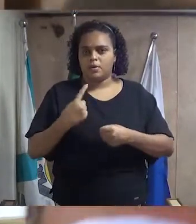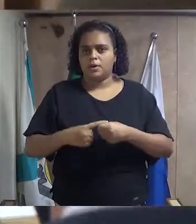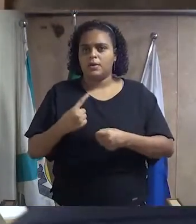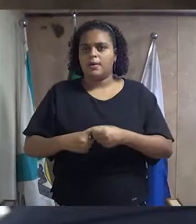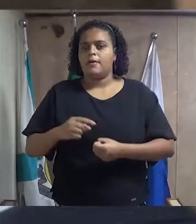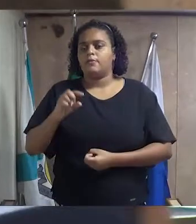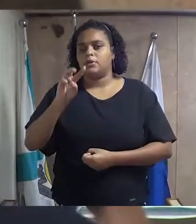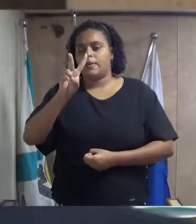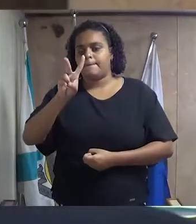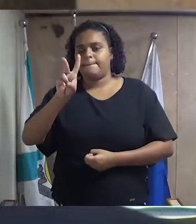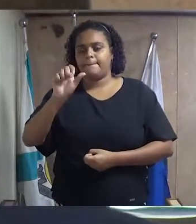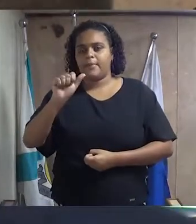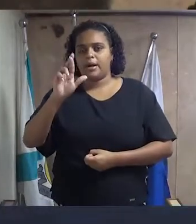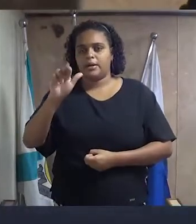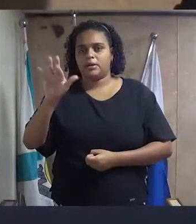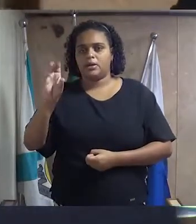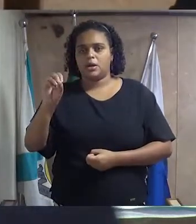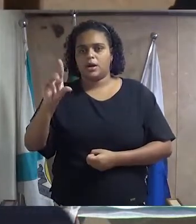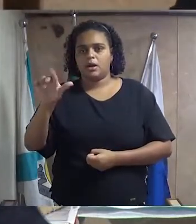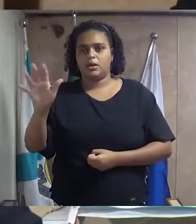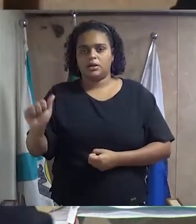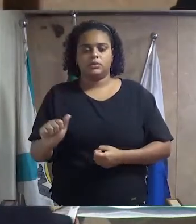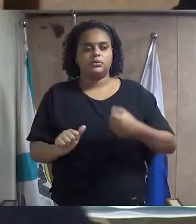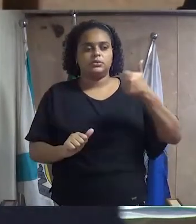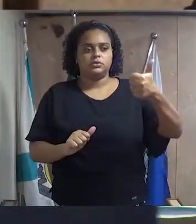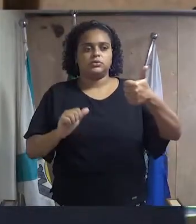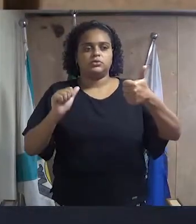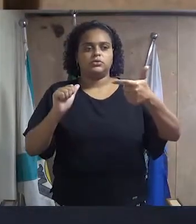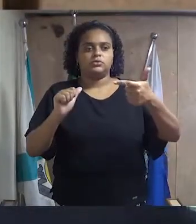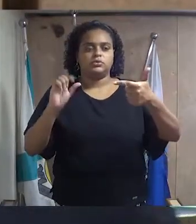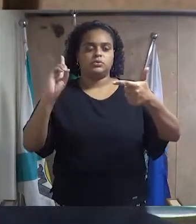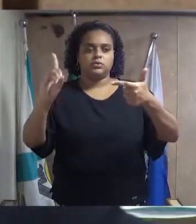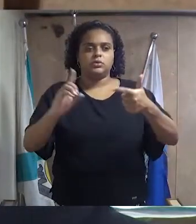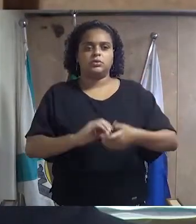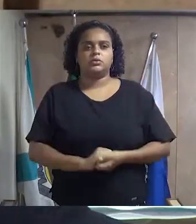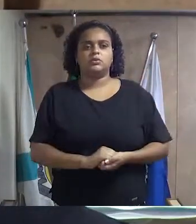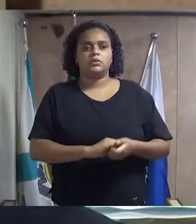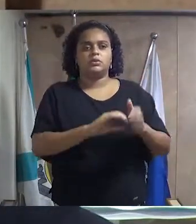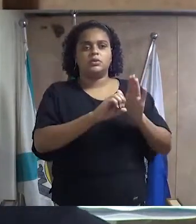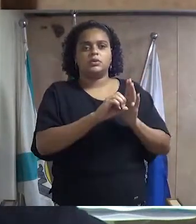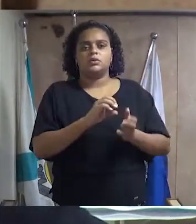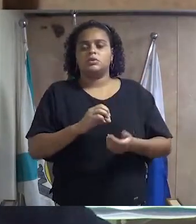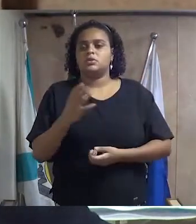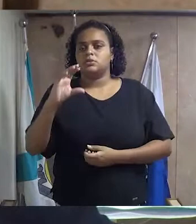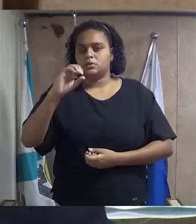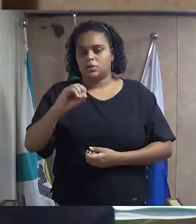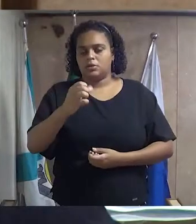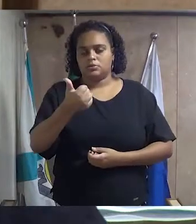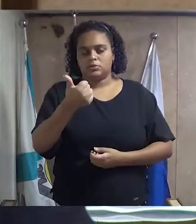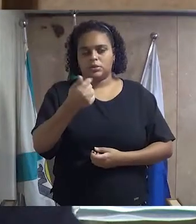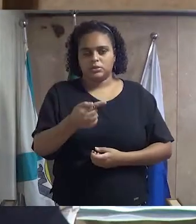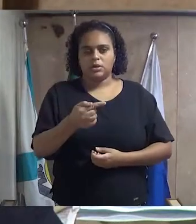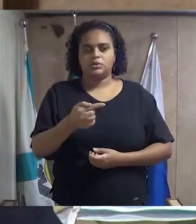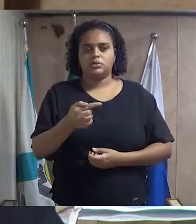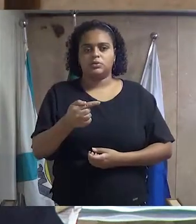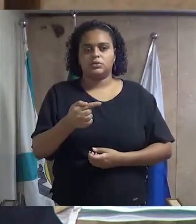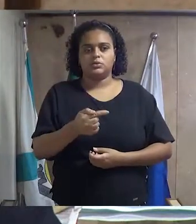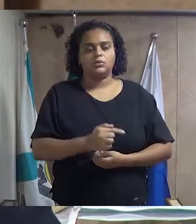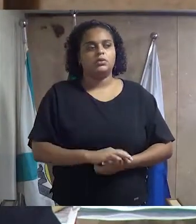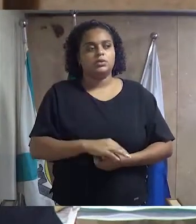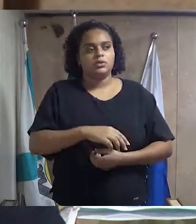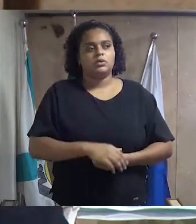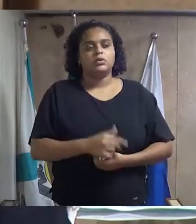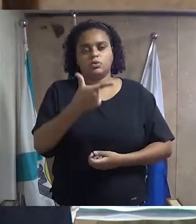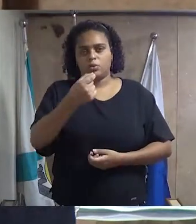Vila Maria Helena, segundo distrito desse município. Indicação 017/2021. Do